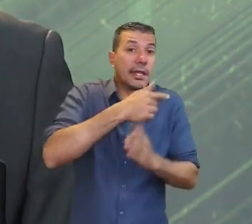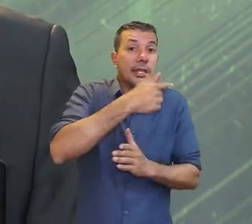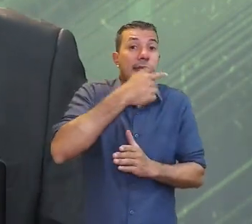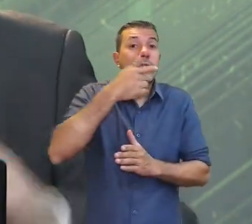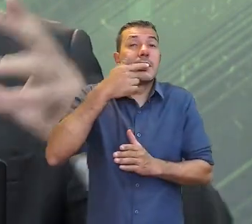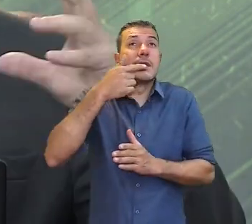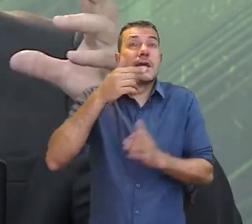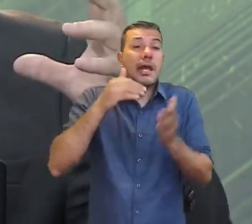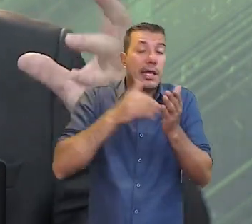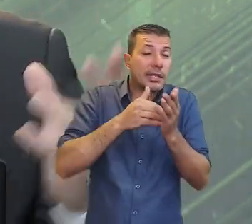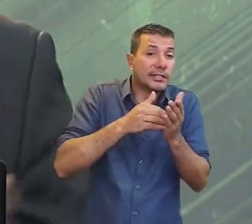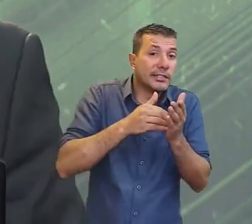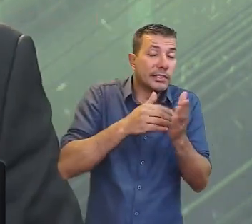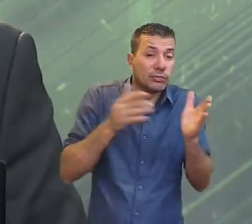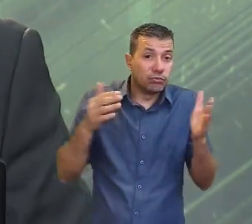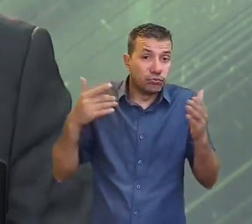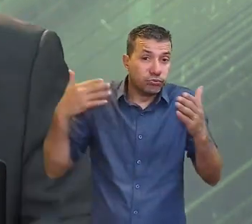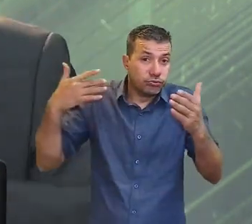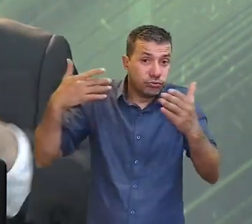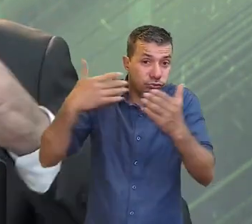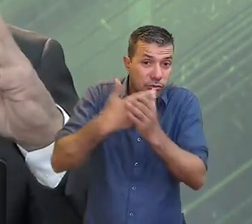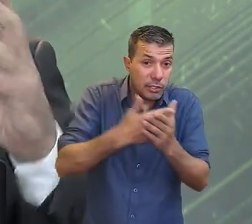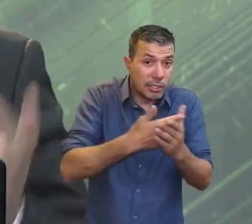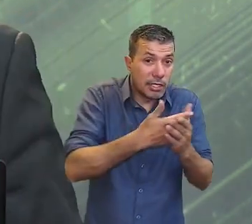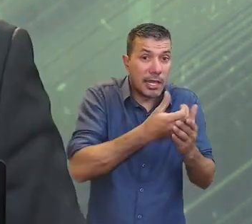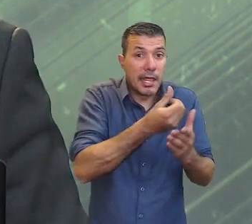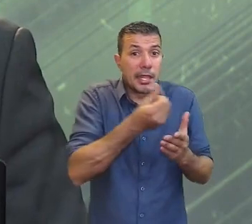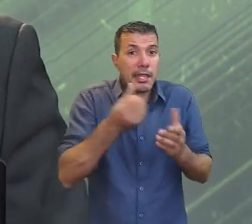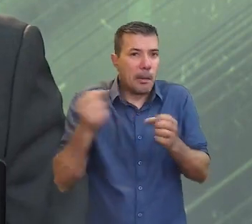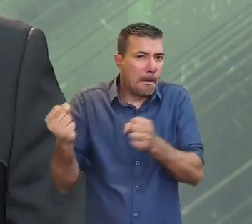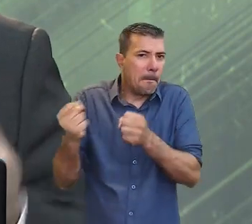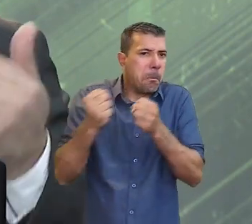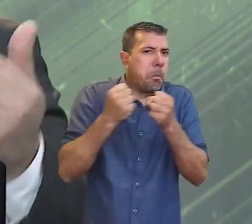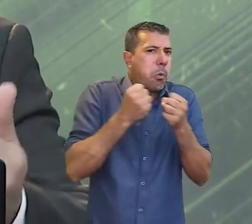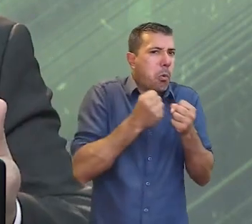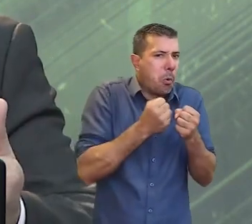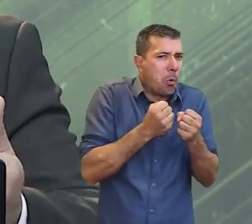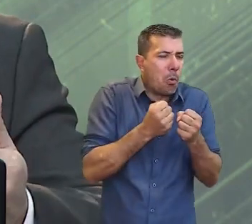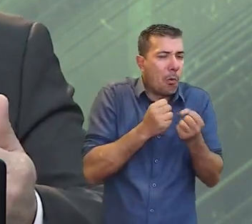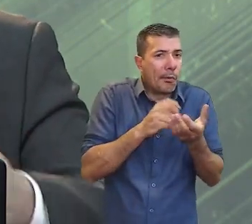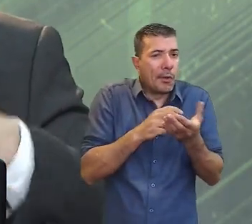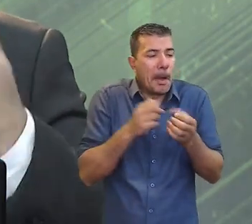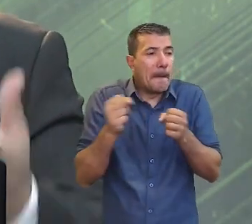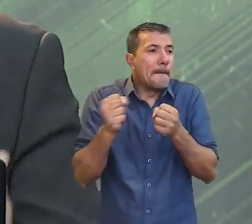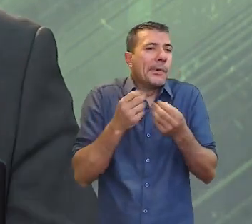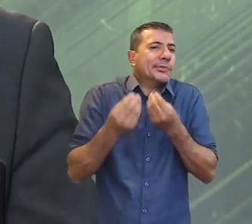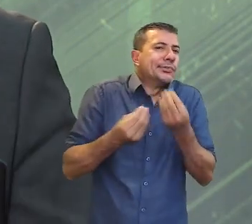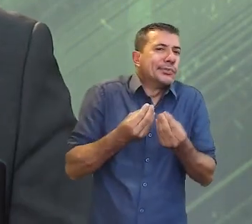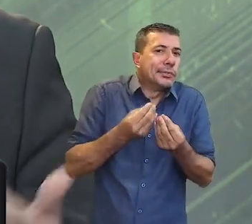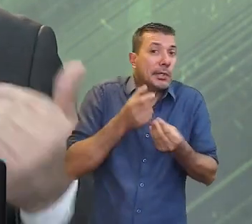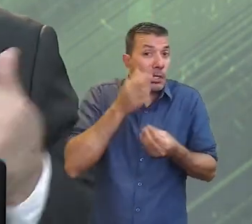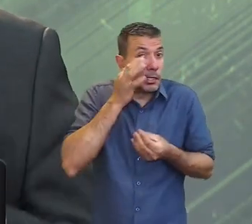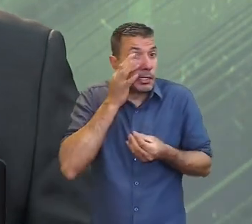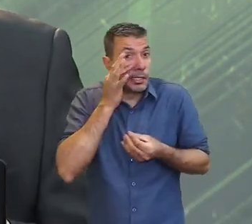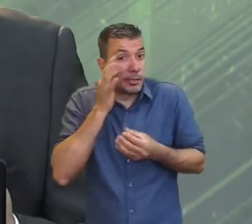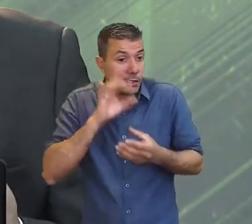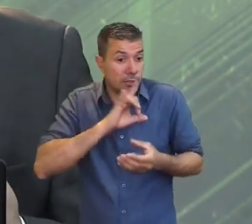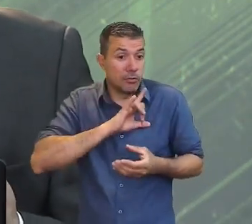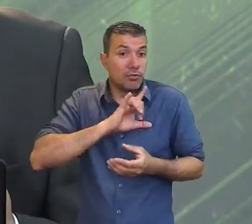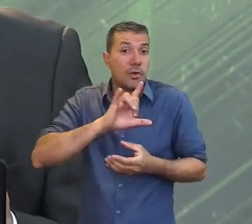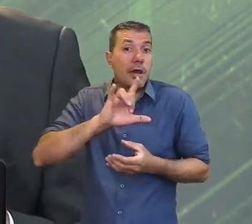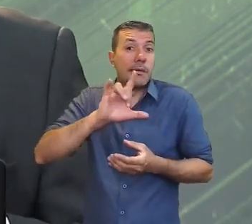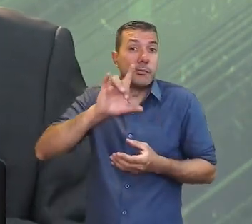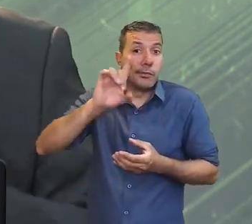dia 26, nós vamos ter o fechamento da série de uma forma poderosa, onde eu e você poderemos testemunhar o amor que nós